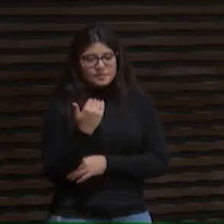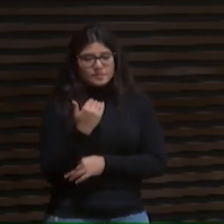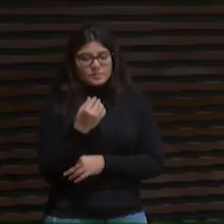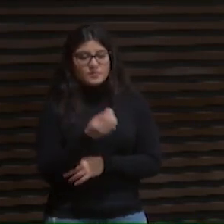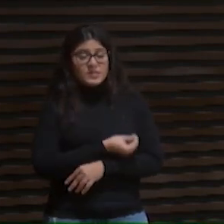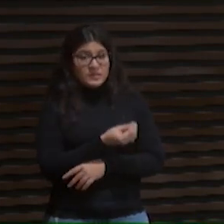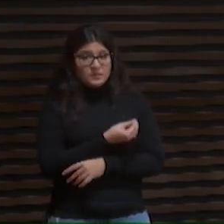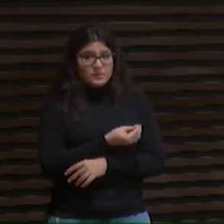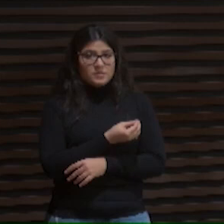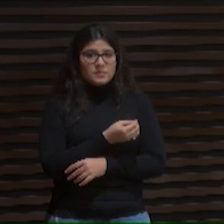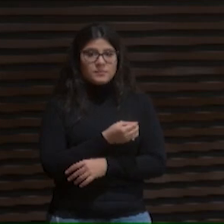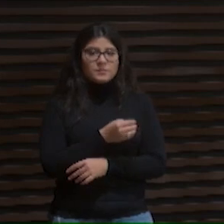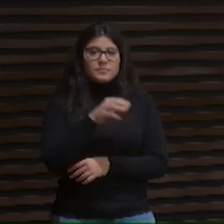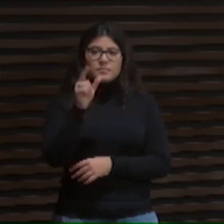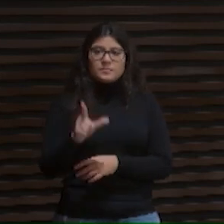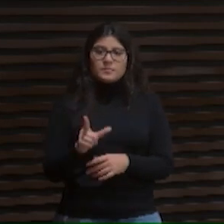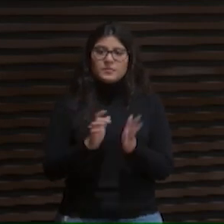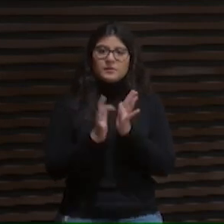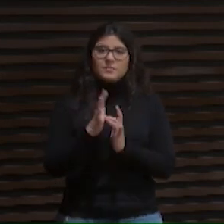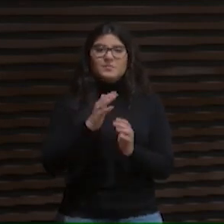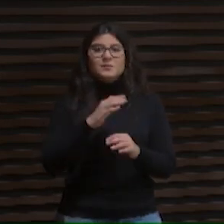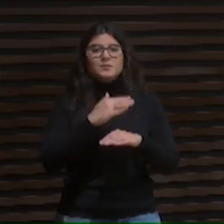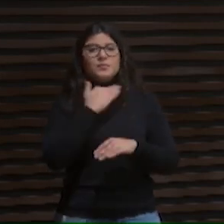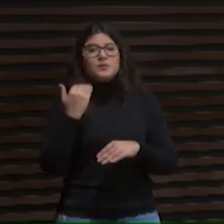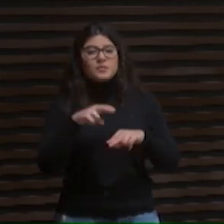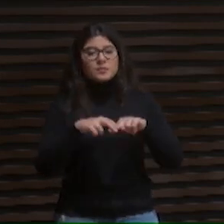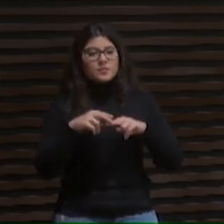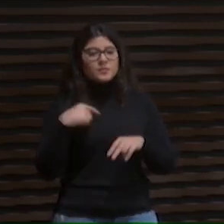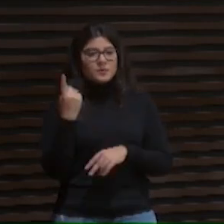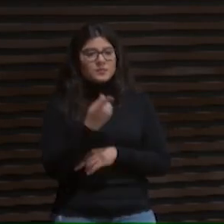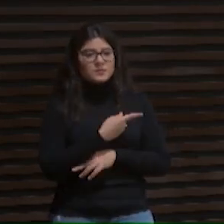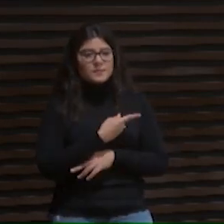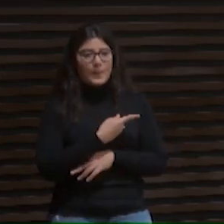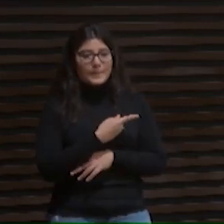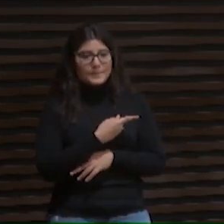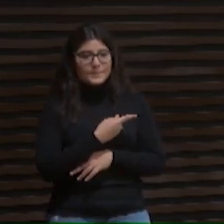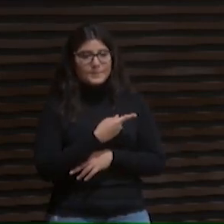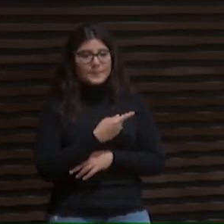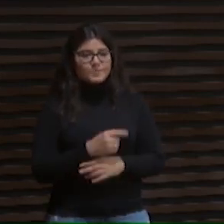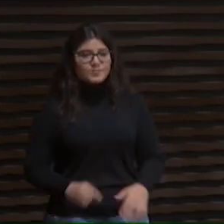Vivam para aquele que morreu por nós, melhor dizendo.